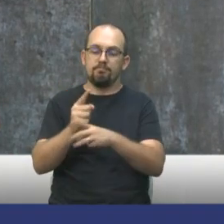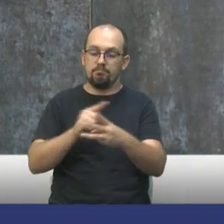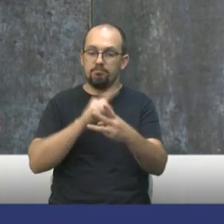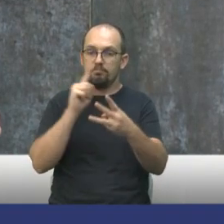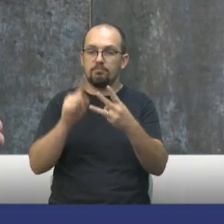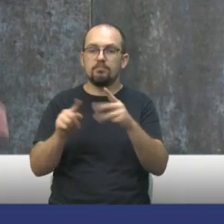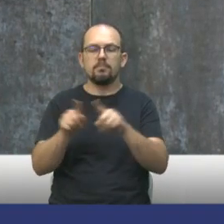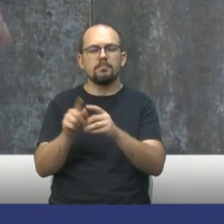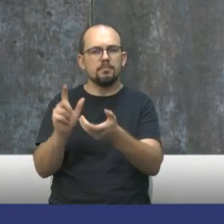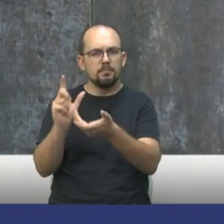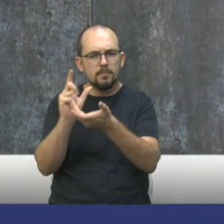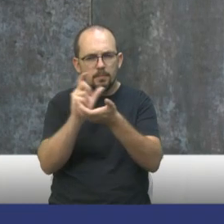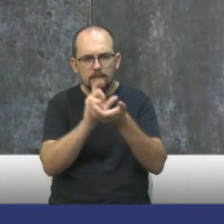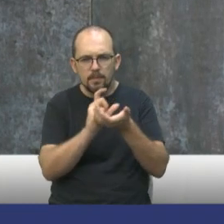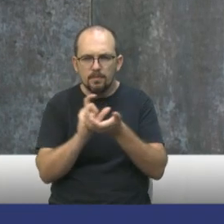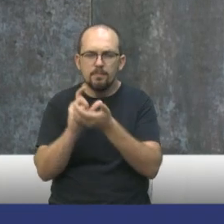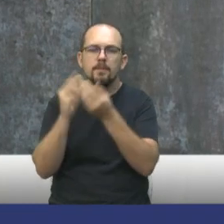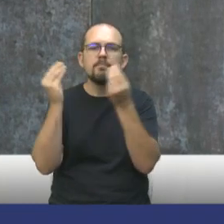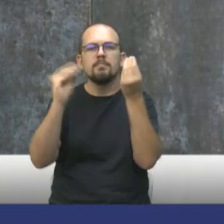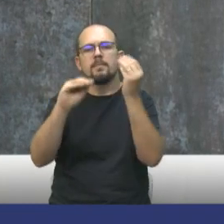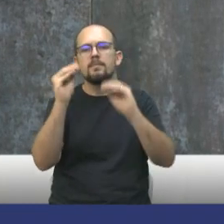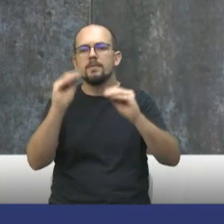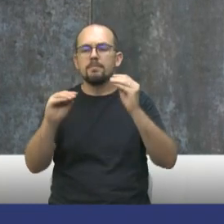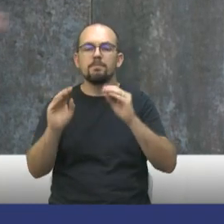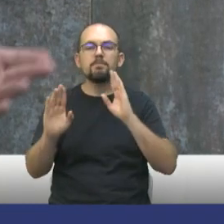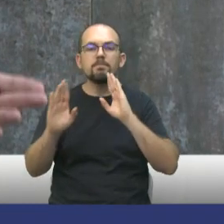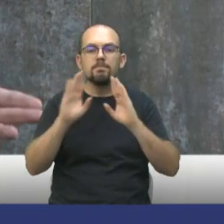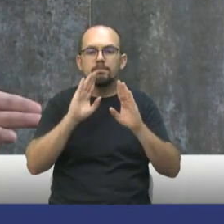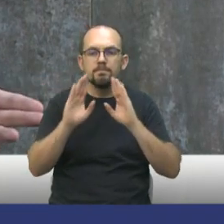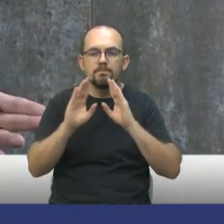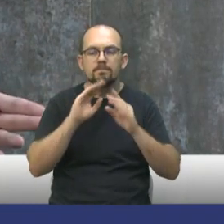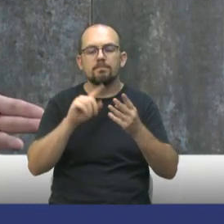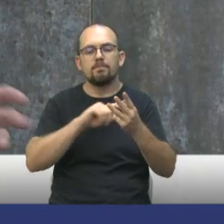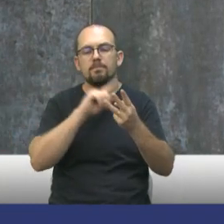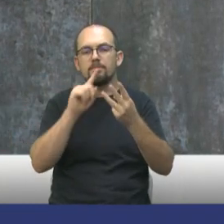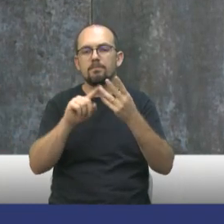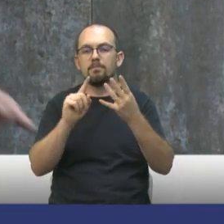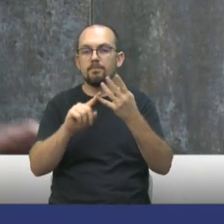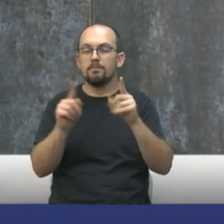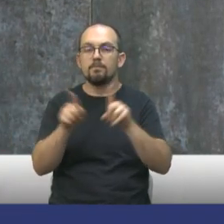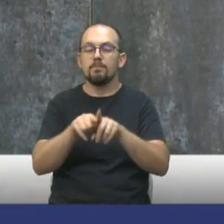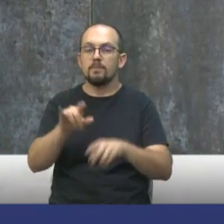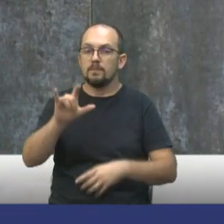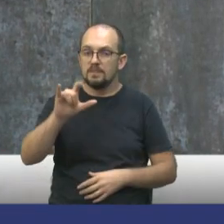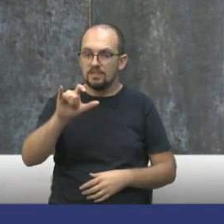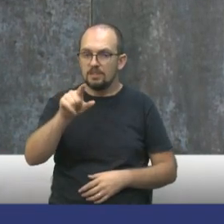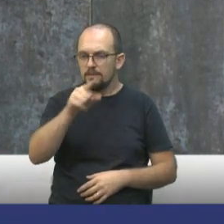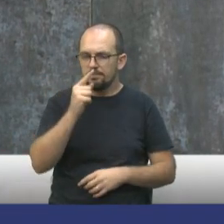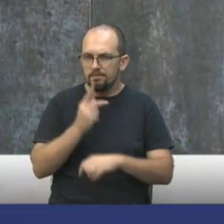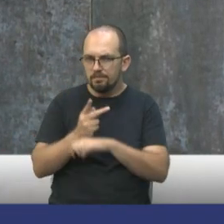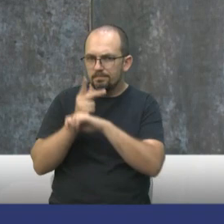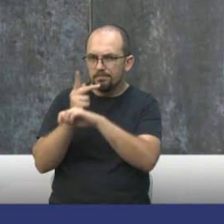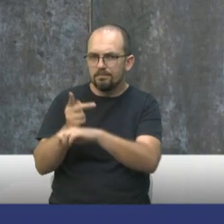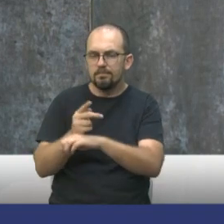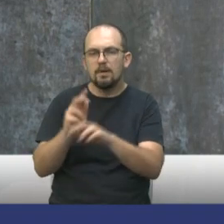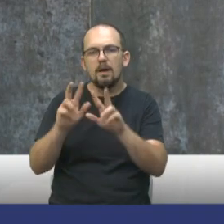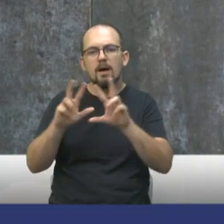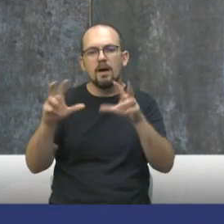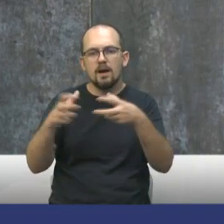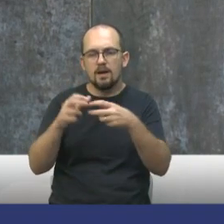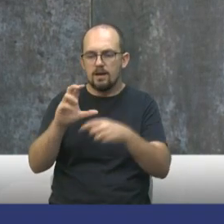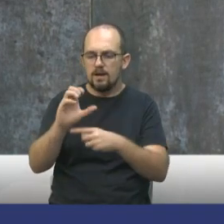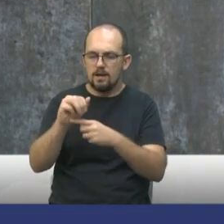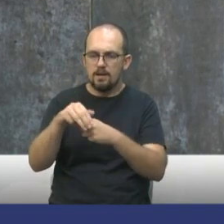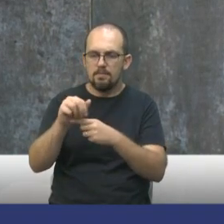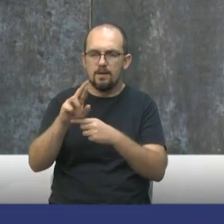solenidade de hoje no Facebook e também na nossa página no Instagram, é só procurar lá por Câmara Municipal de Jaú. Aproveitem